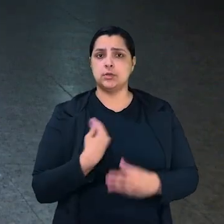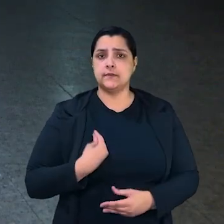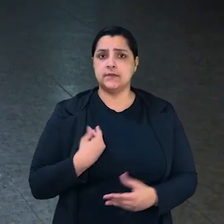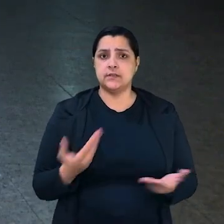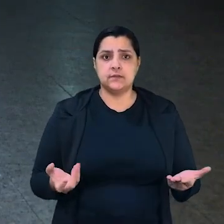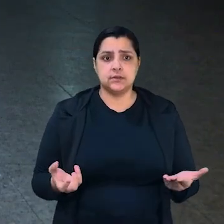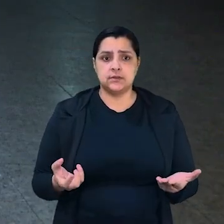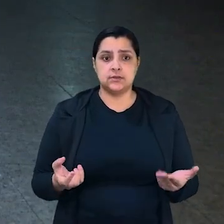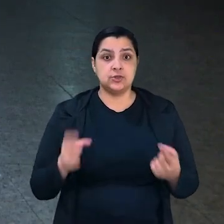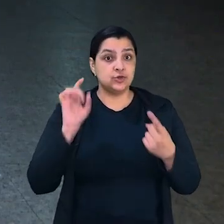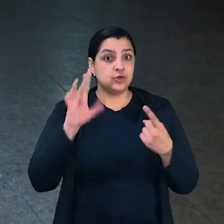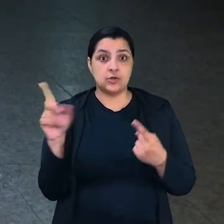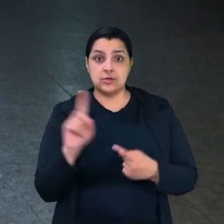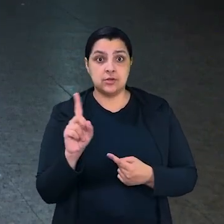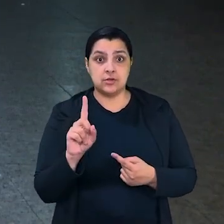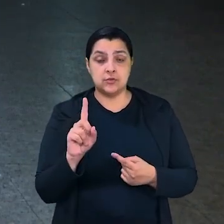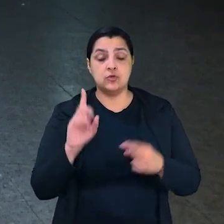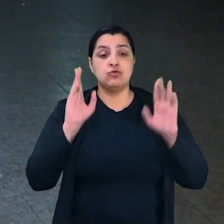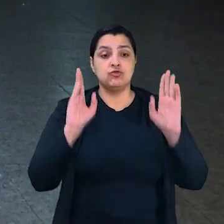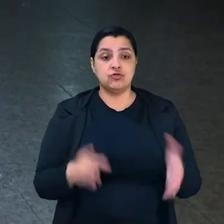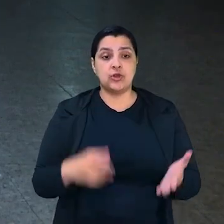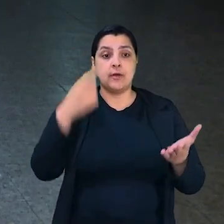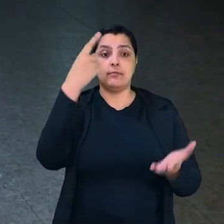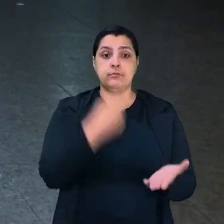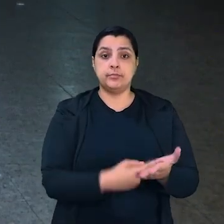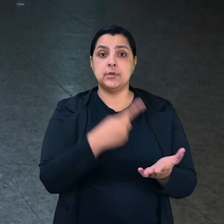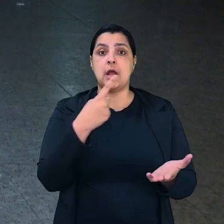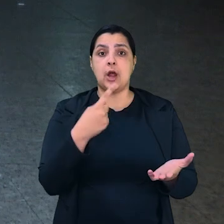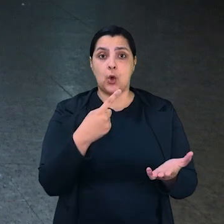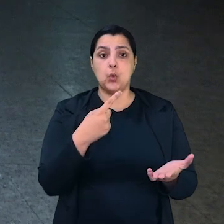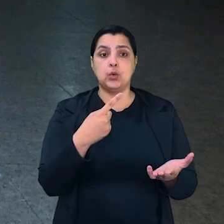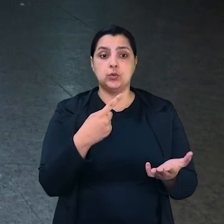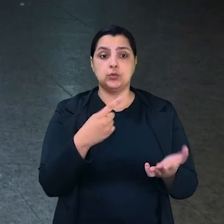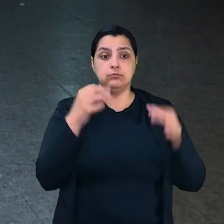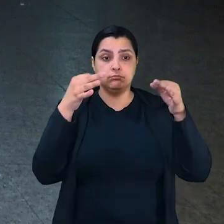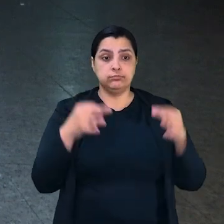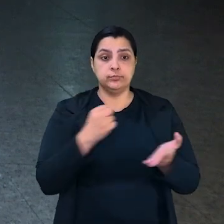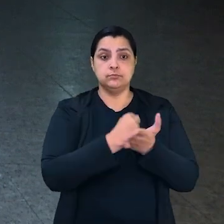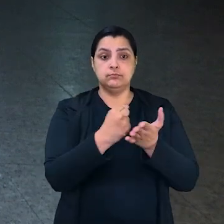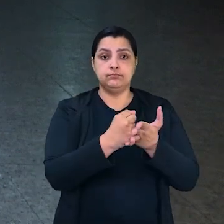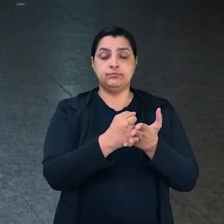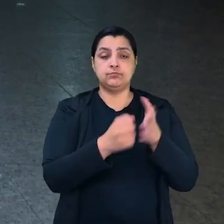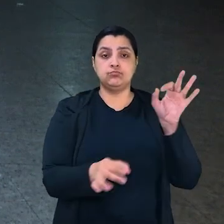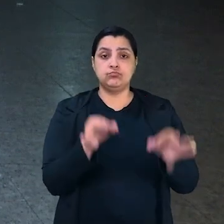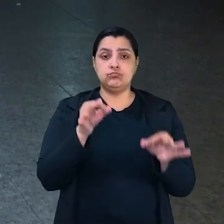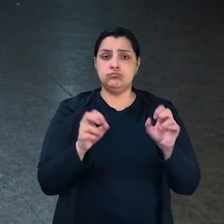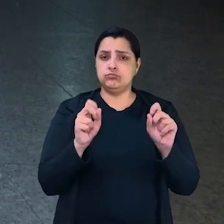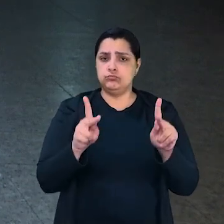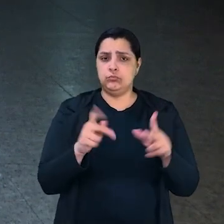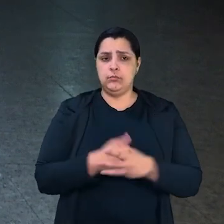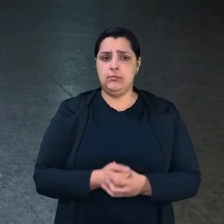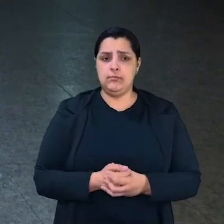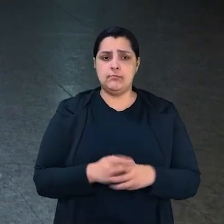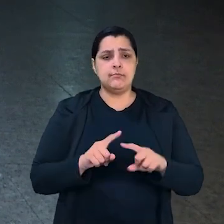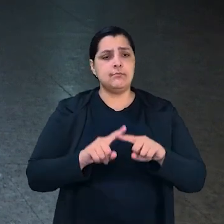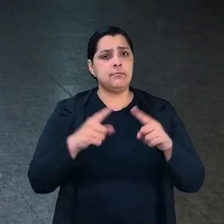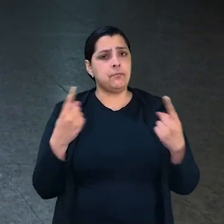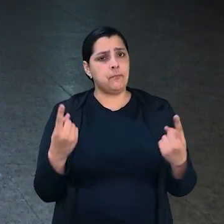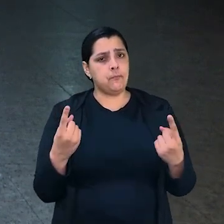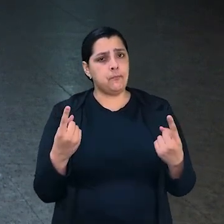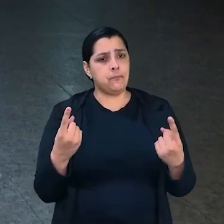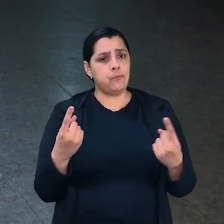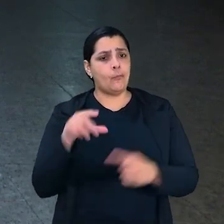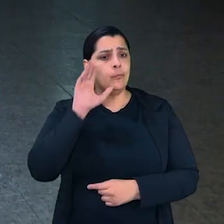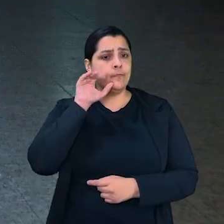ação ajuizada. E não só isso, também tinha sido firmado um acordo devidamente homologado pela Justiça.